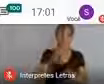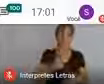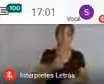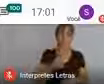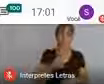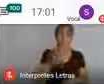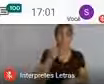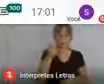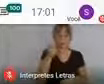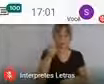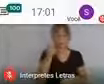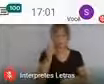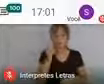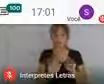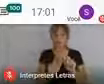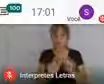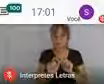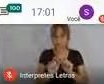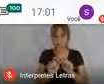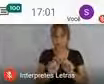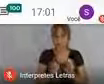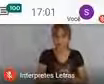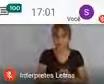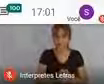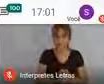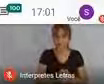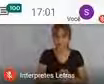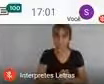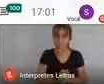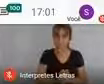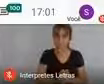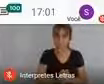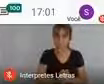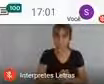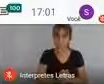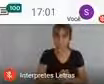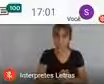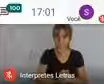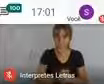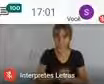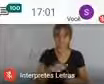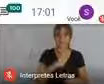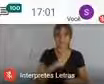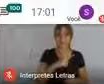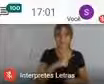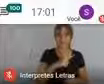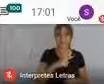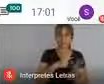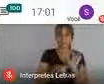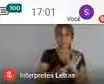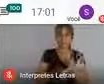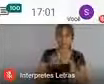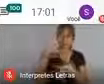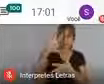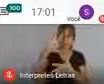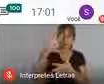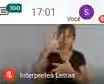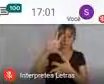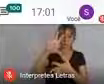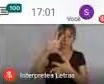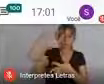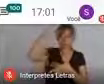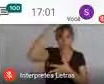vocês ao seguinte. Nós temos aqui em destaque o mapa do estado do Pará, o mapa